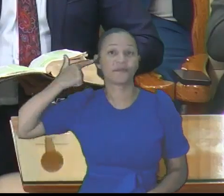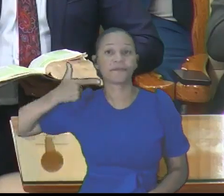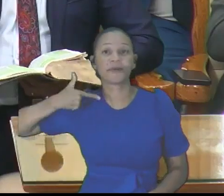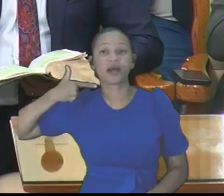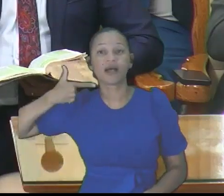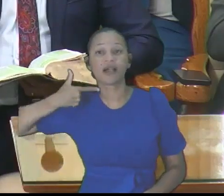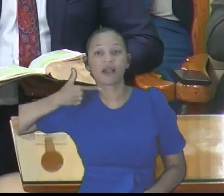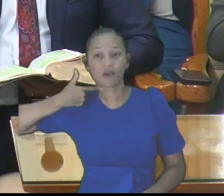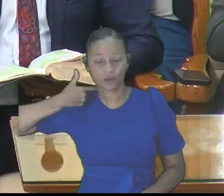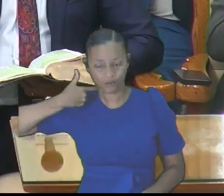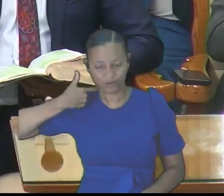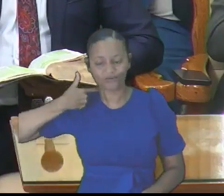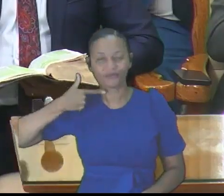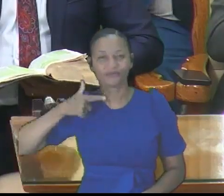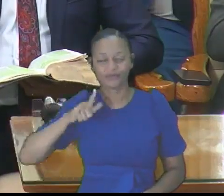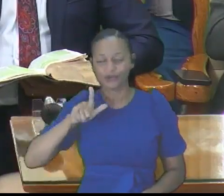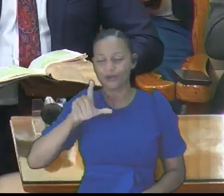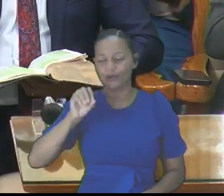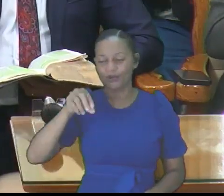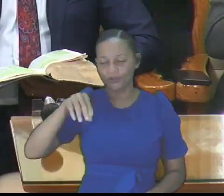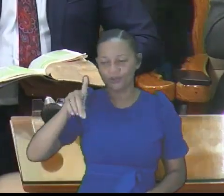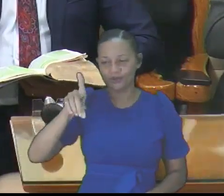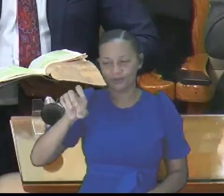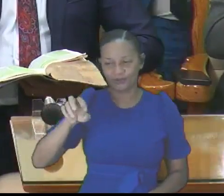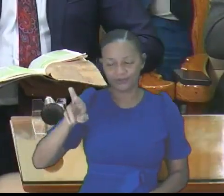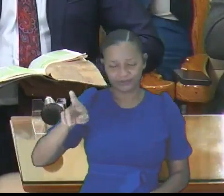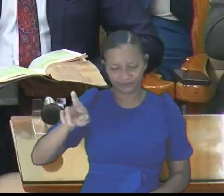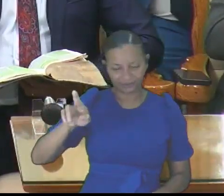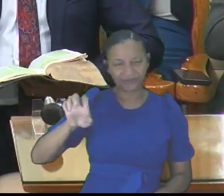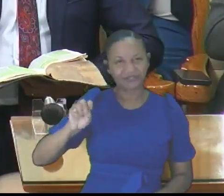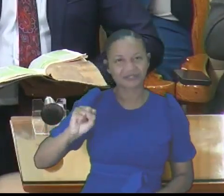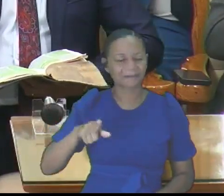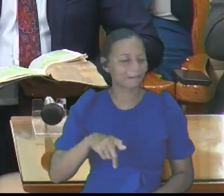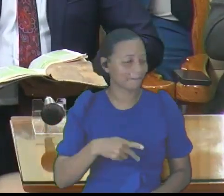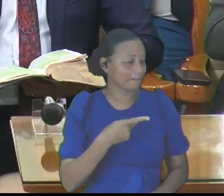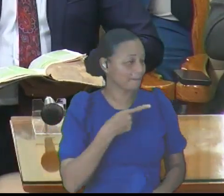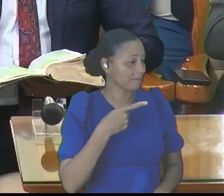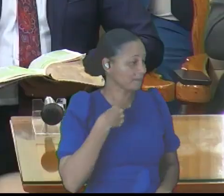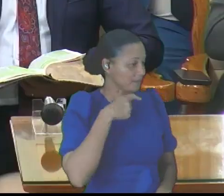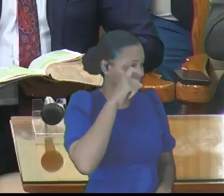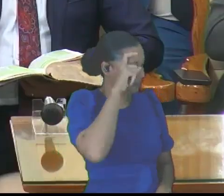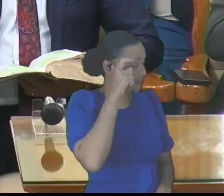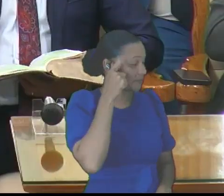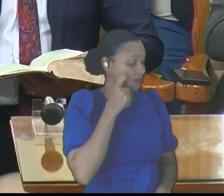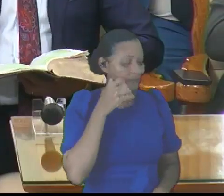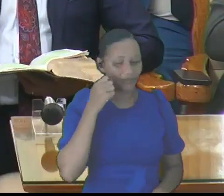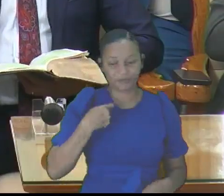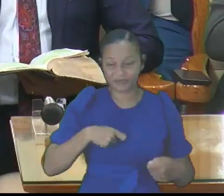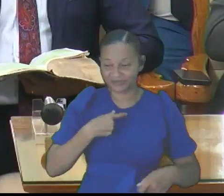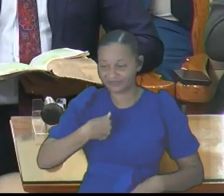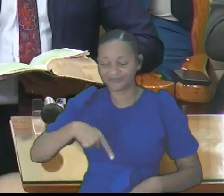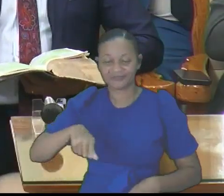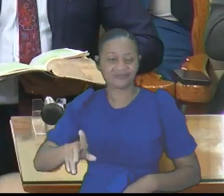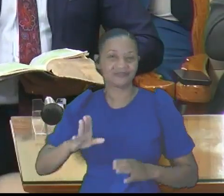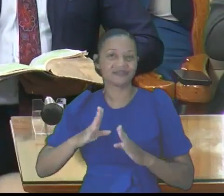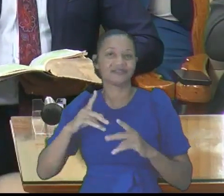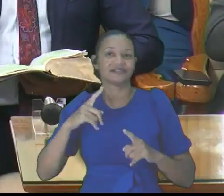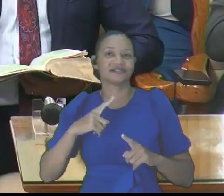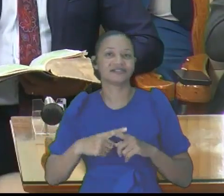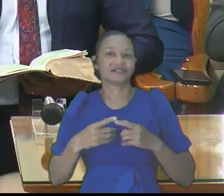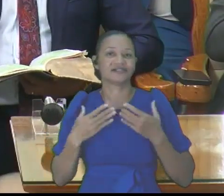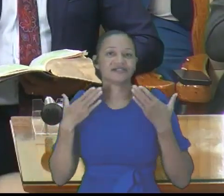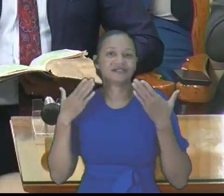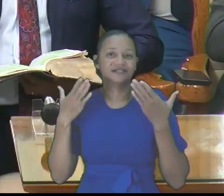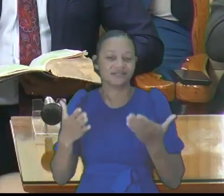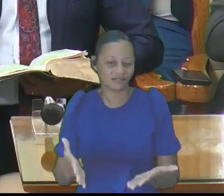inglês, mas eu disse ao pastor Ebengardo: pastor Ebengardo precisa de uma igreja, glória a Jesus. E eu fui numa igreja e